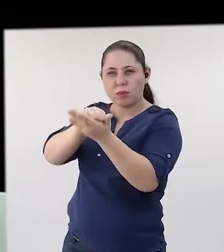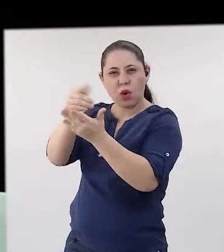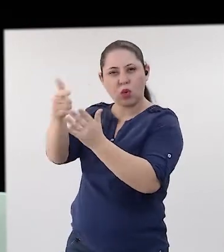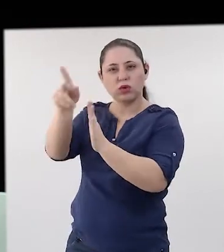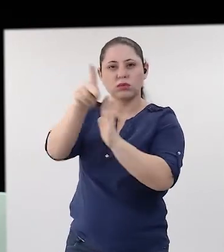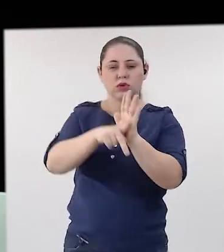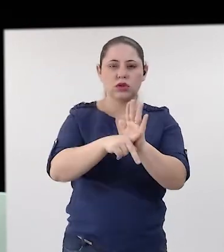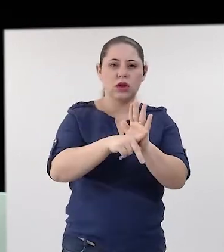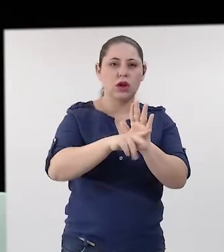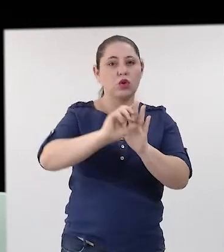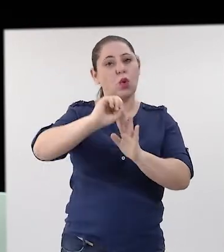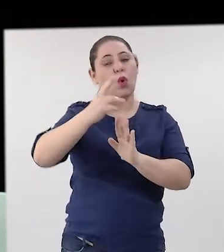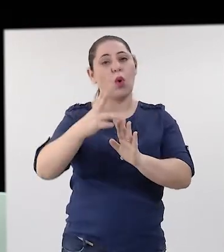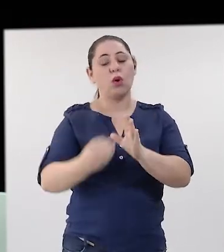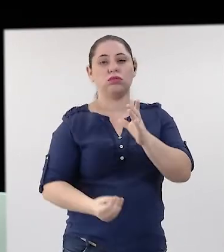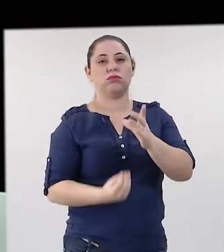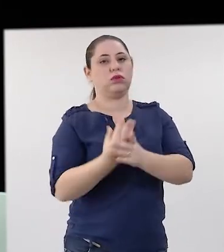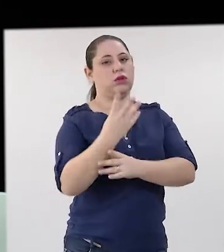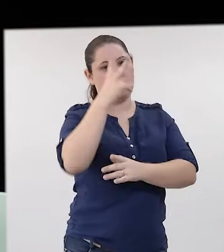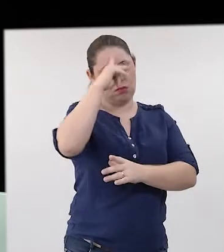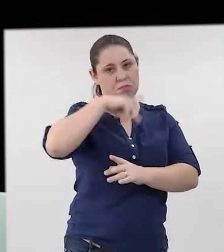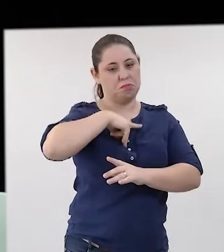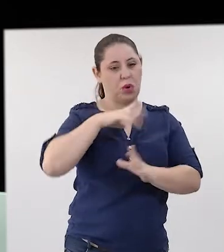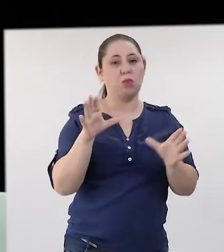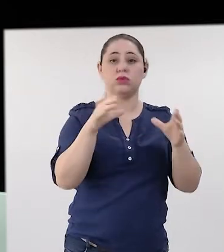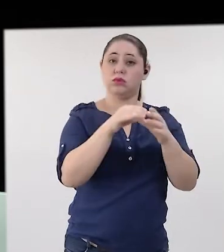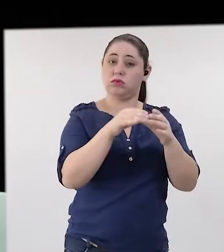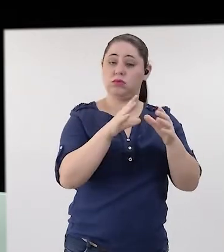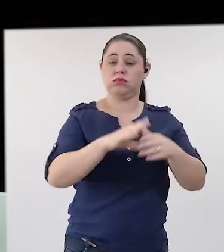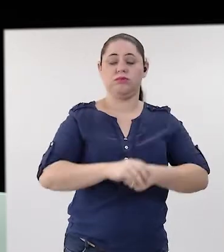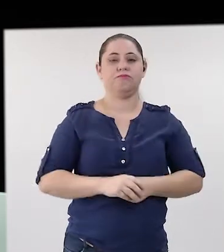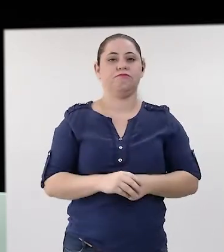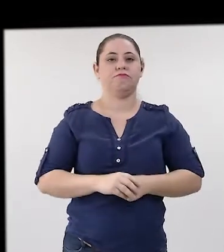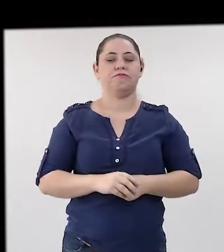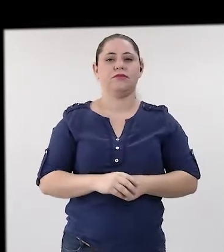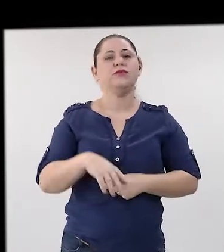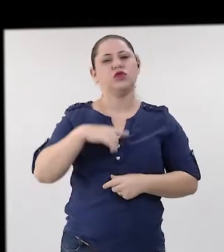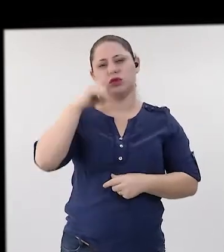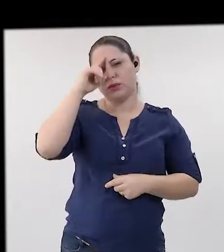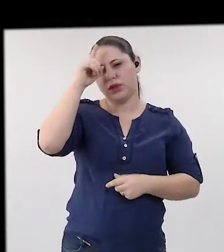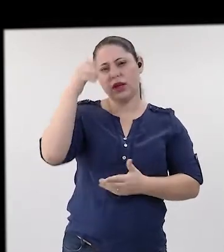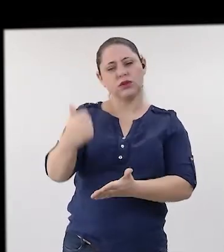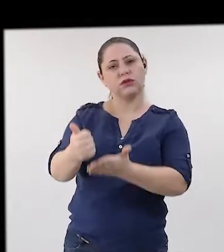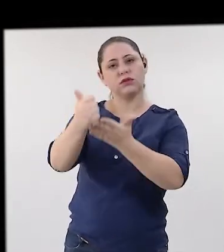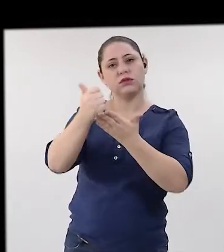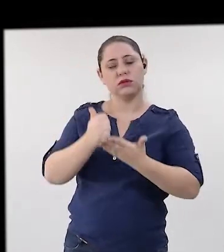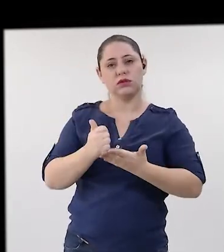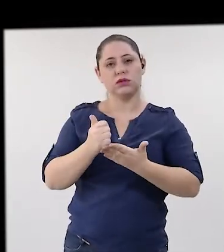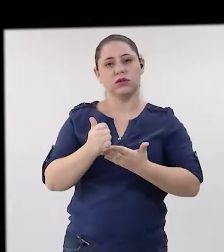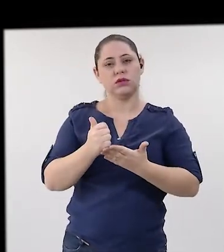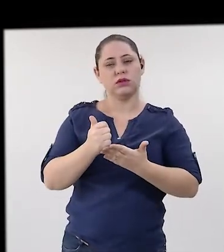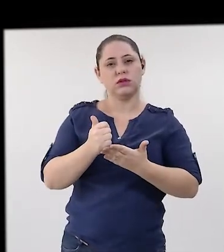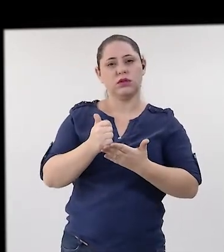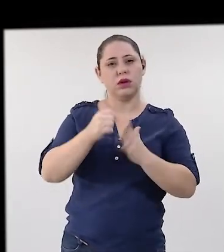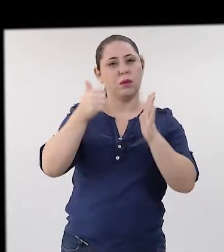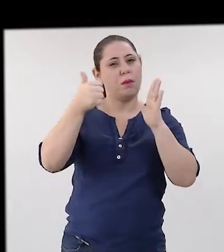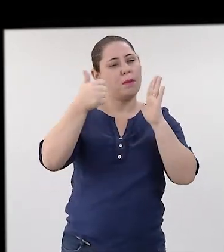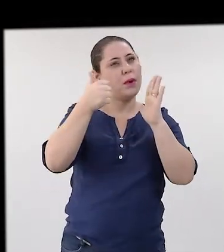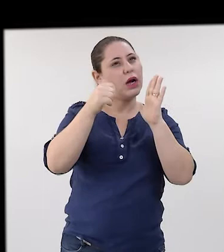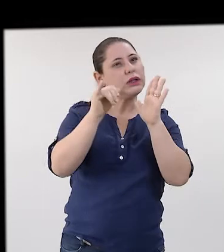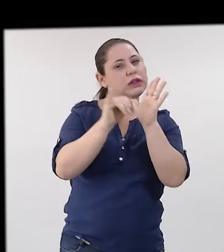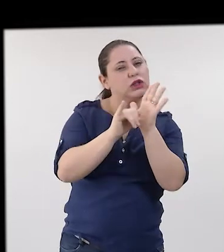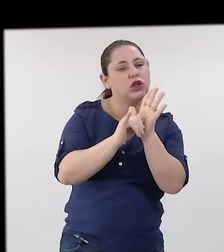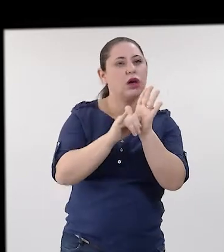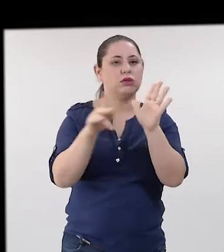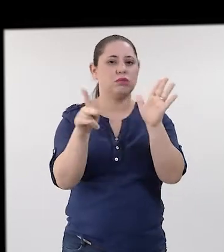em algum outro projeto? Ou foi um trabalho cru de vocês que vocês foram desenvolvendo mesmo? A gente tinha uma ideia de trazer uma